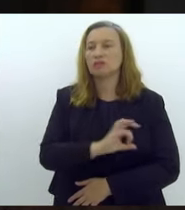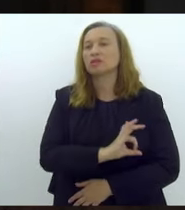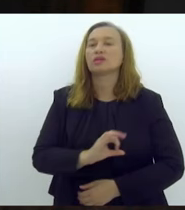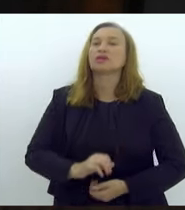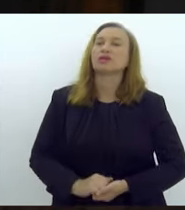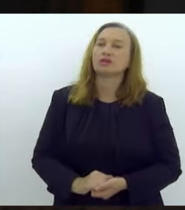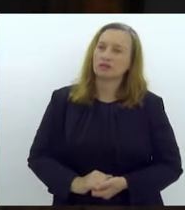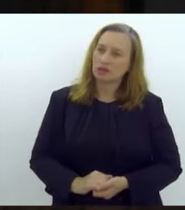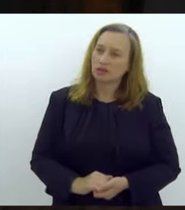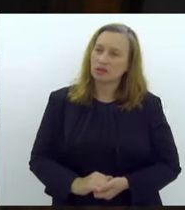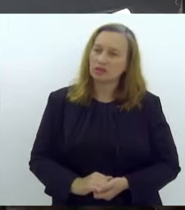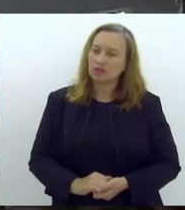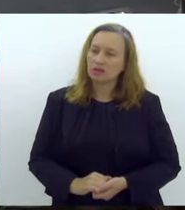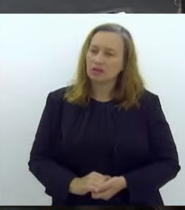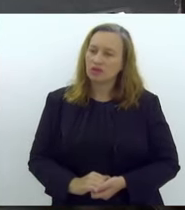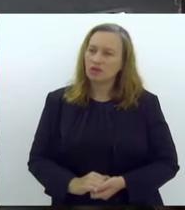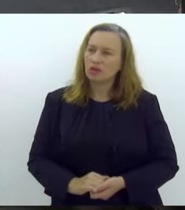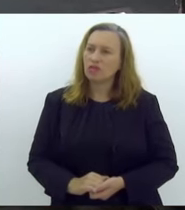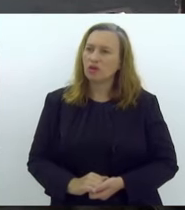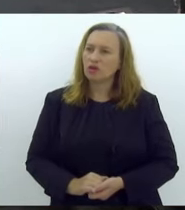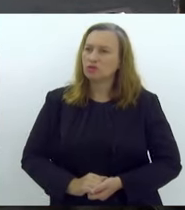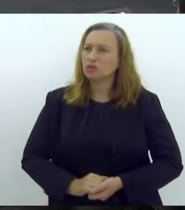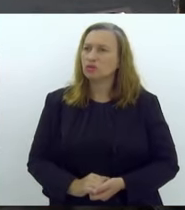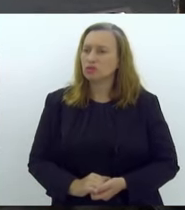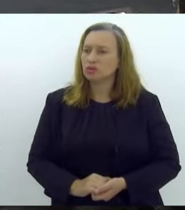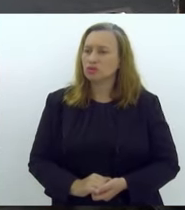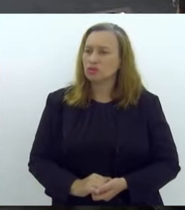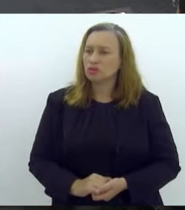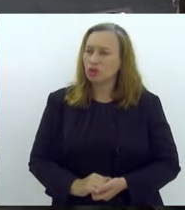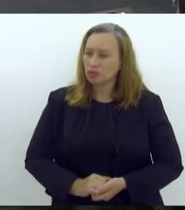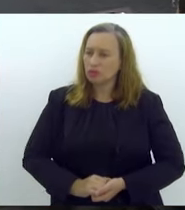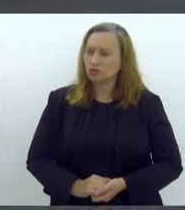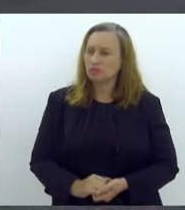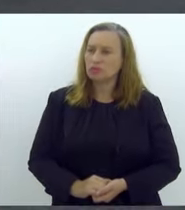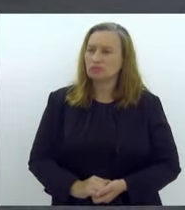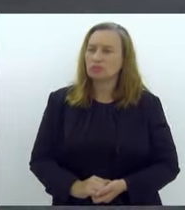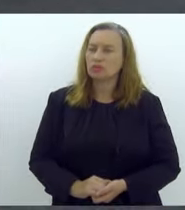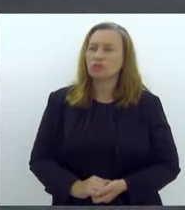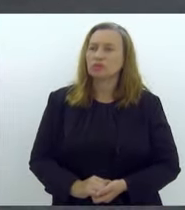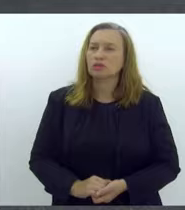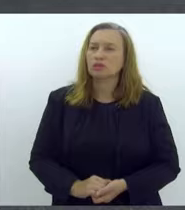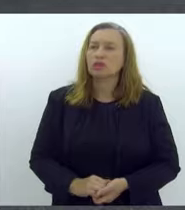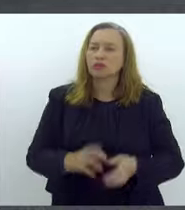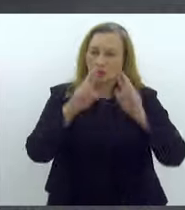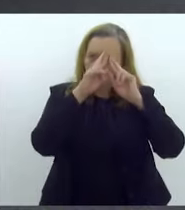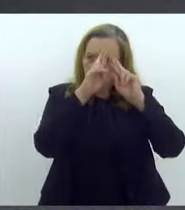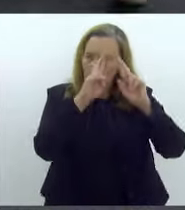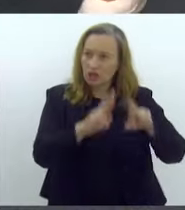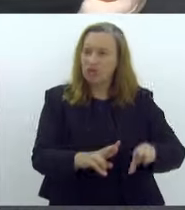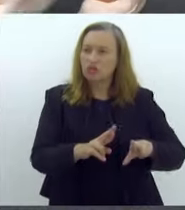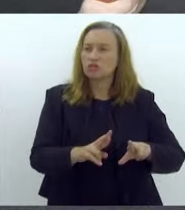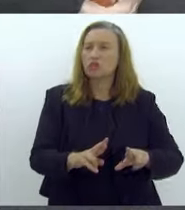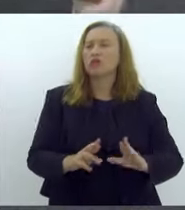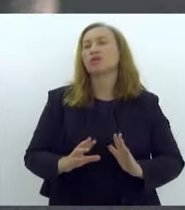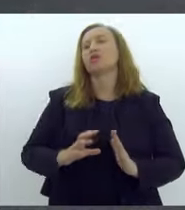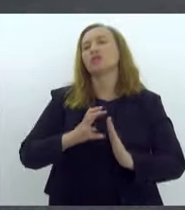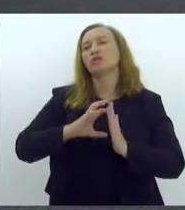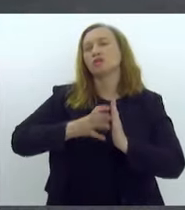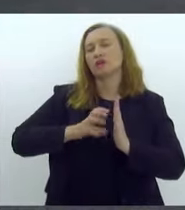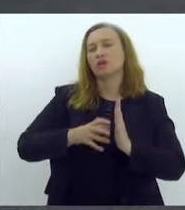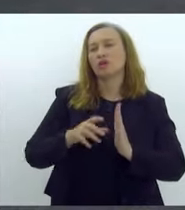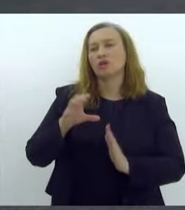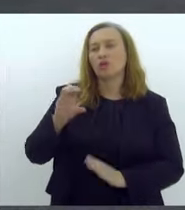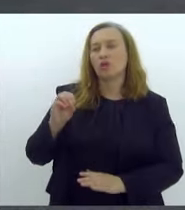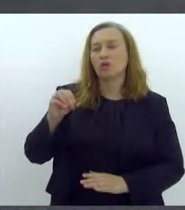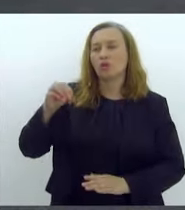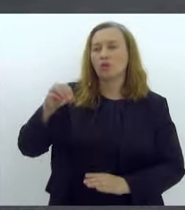voto. Presidenta, queria... dizer aqui do respeito da bancada do Partido Comunista do Brasil ao